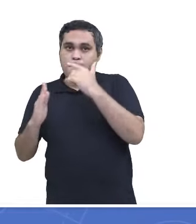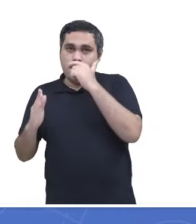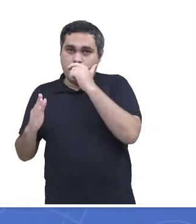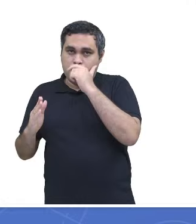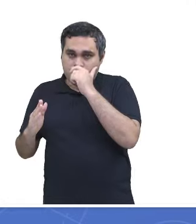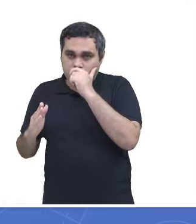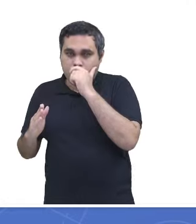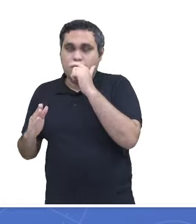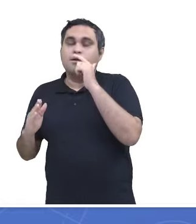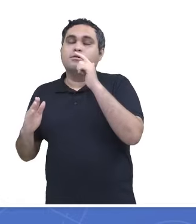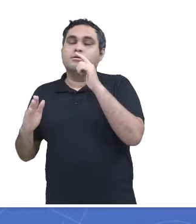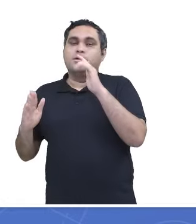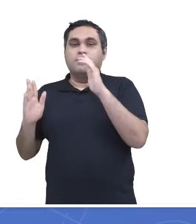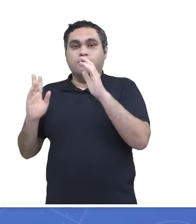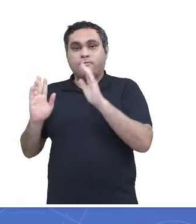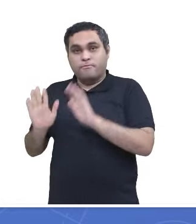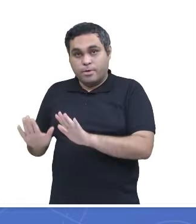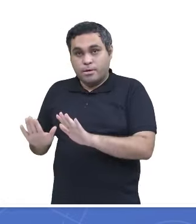outros